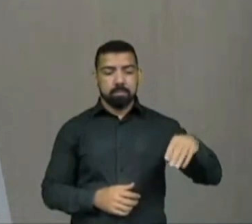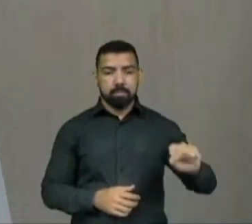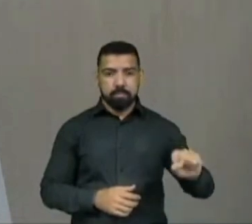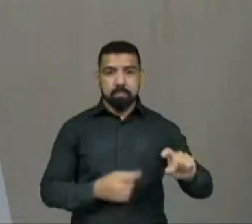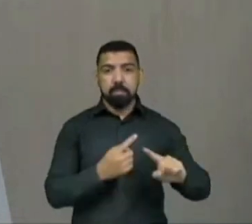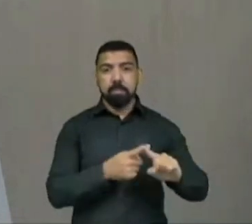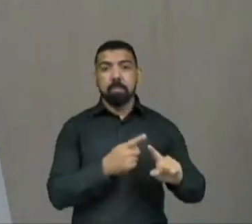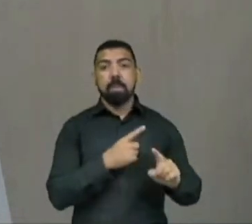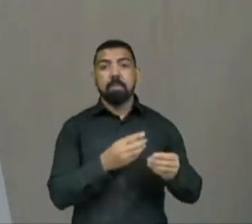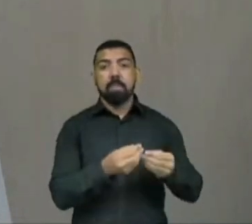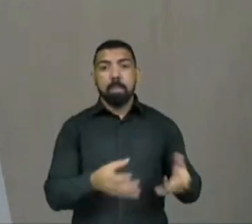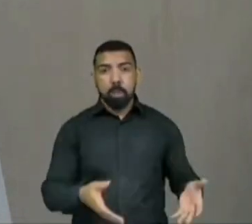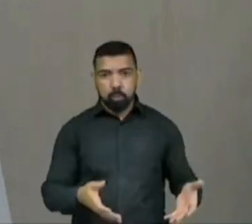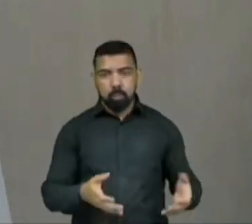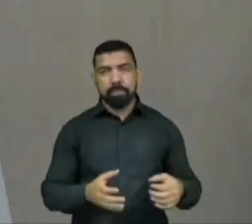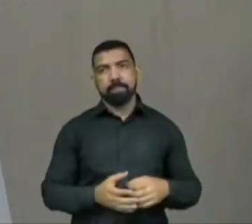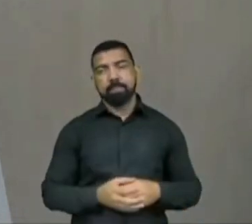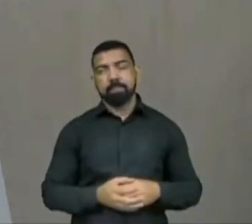perda.